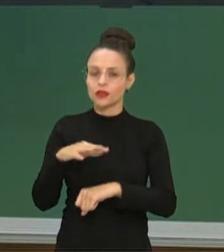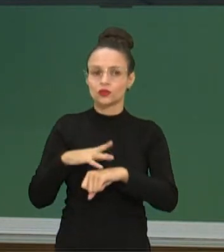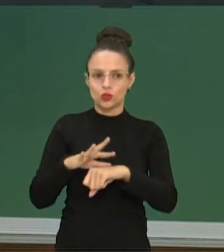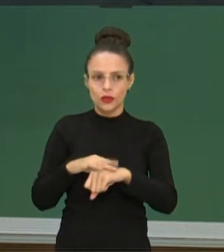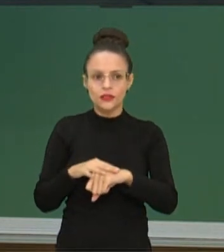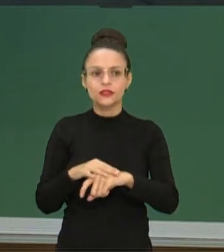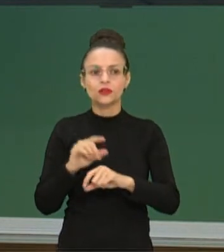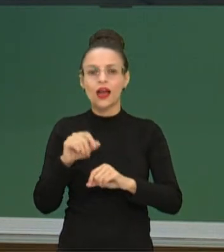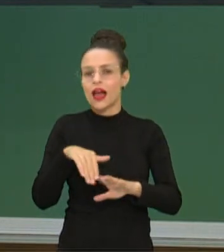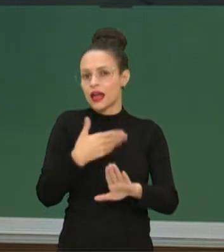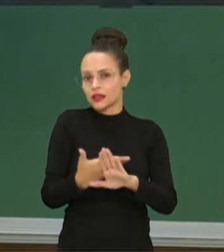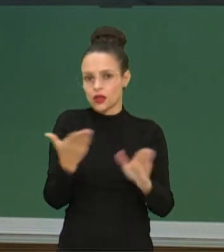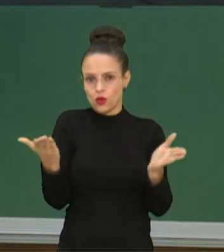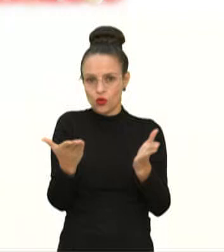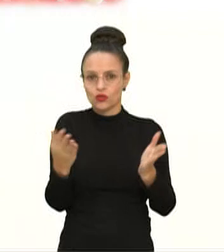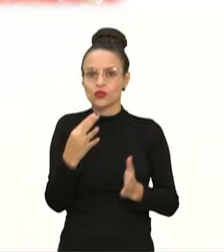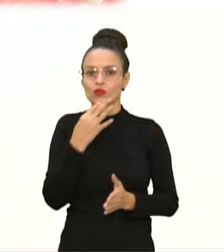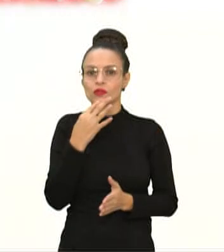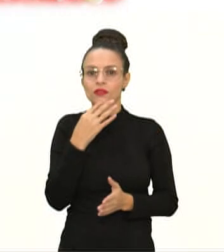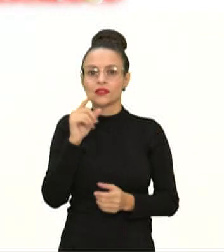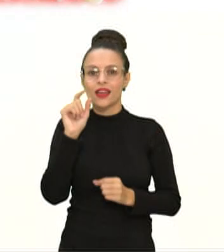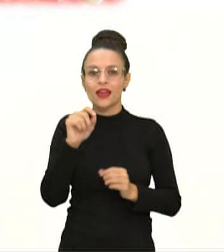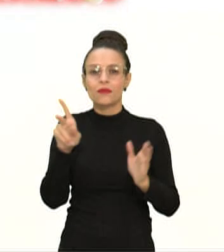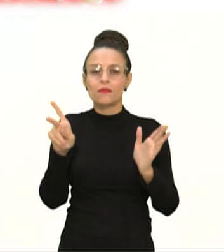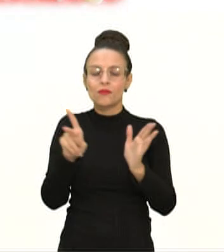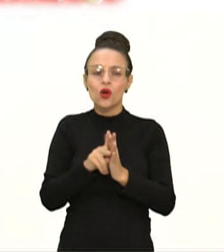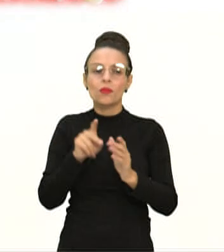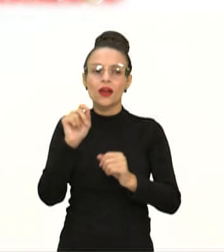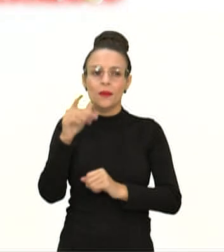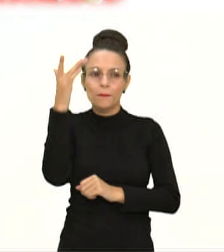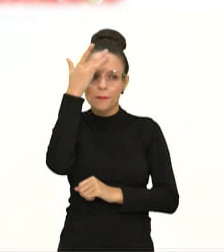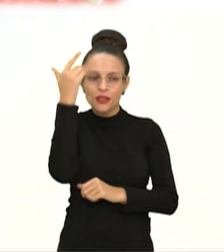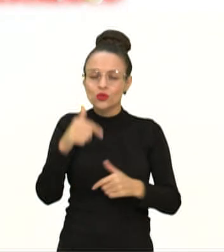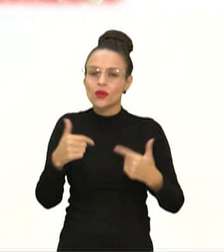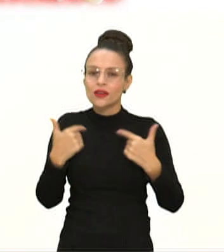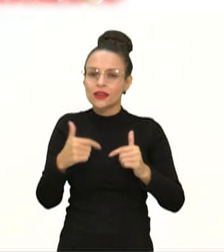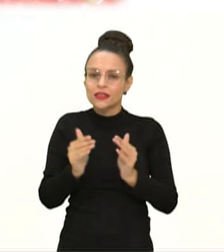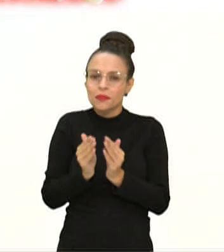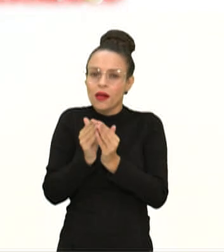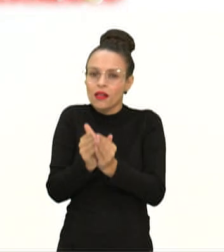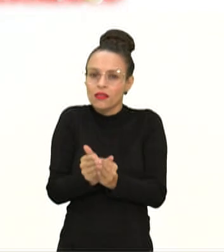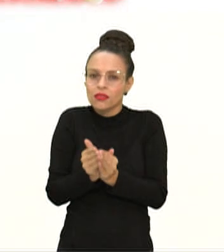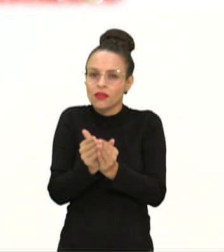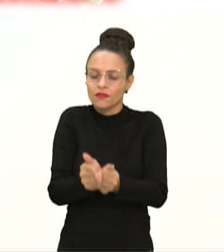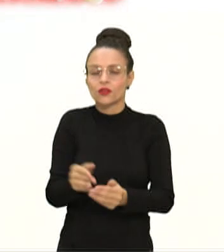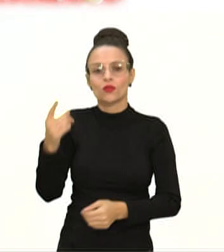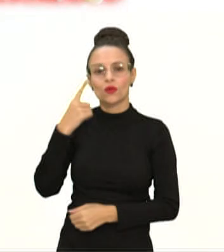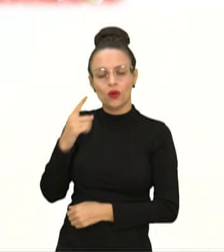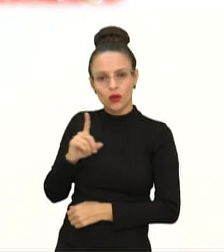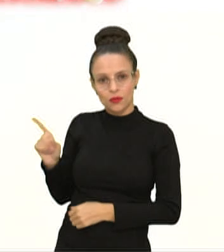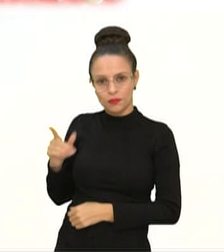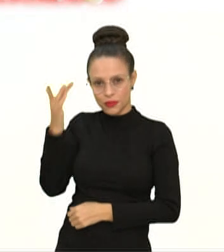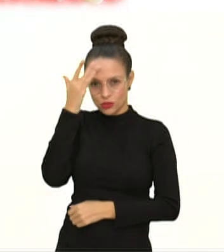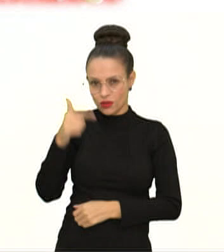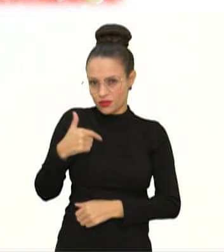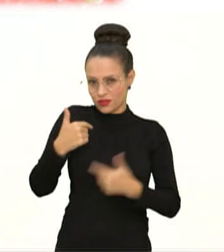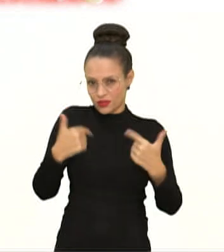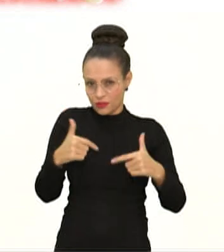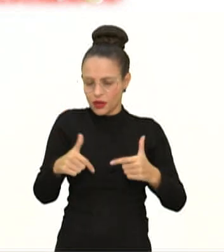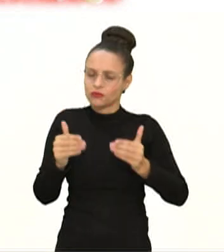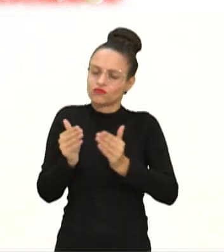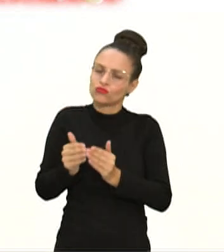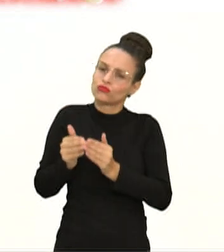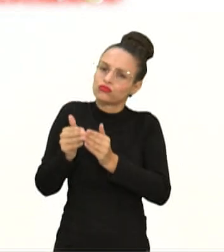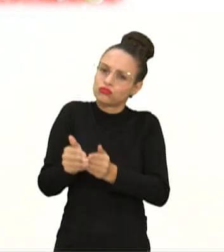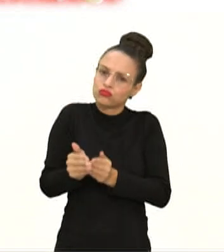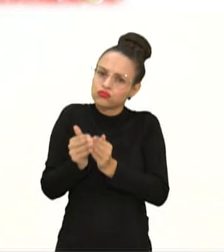assim conhecida até hoje, como a doença dos marinheiros. Por quê? Porque pessoas, né, que trabalhavam em navios e